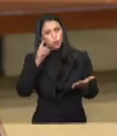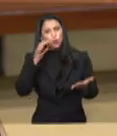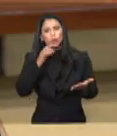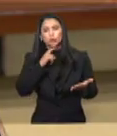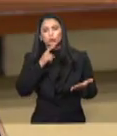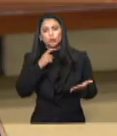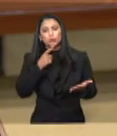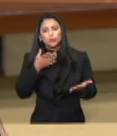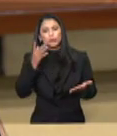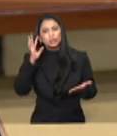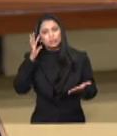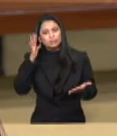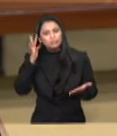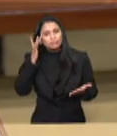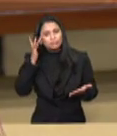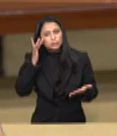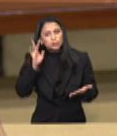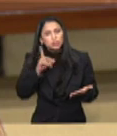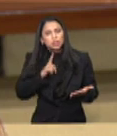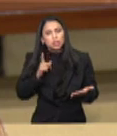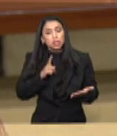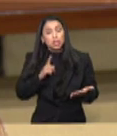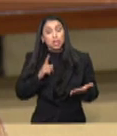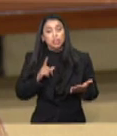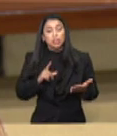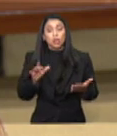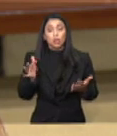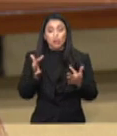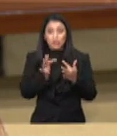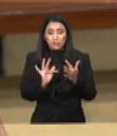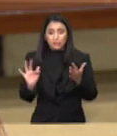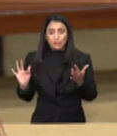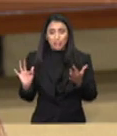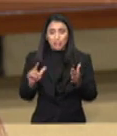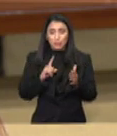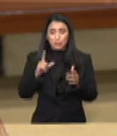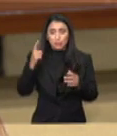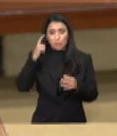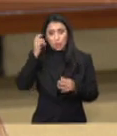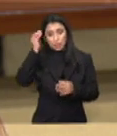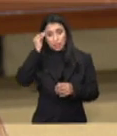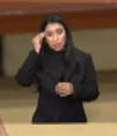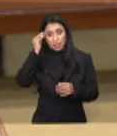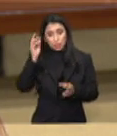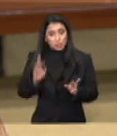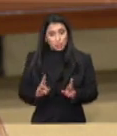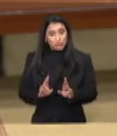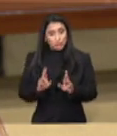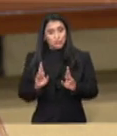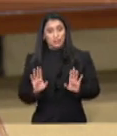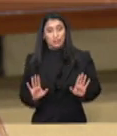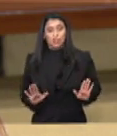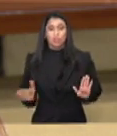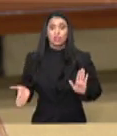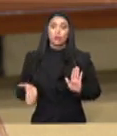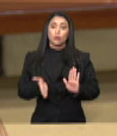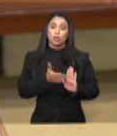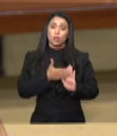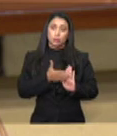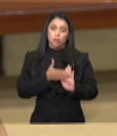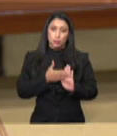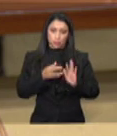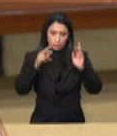e acredito que há aqui uma expressão que pode levar a uma certa ambiguidade e que eu proporia, com